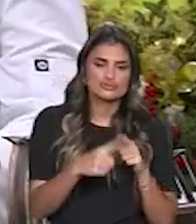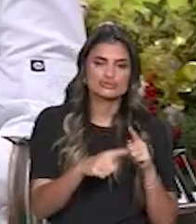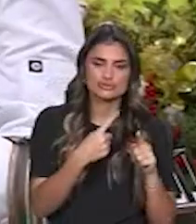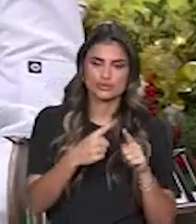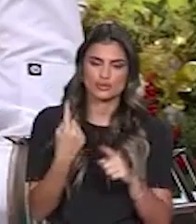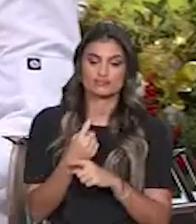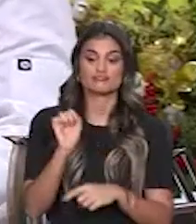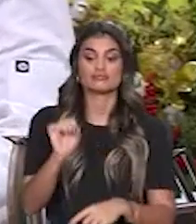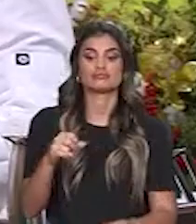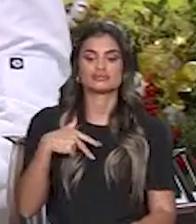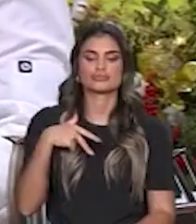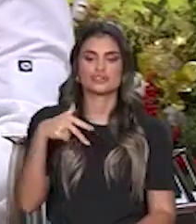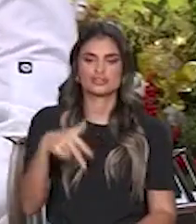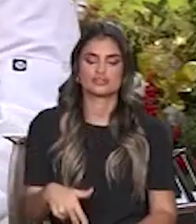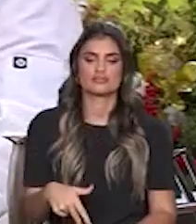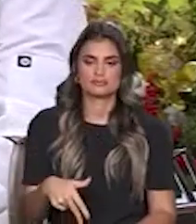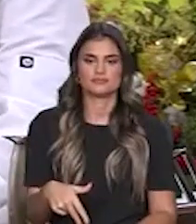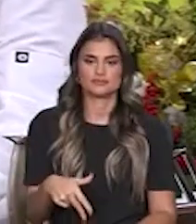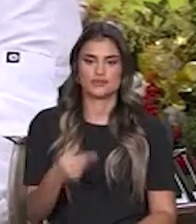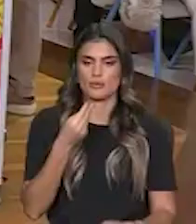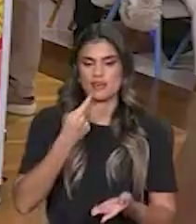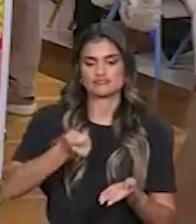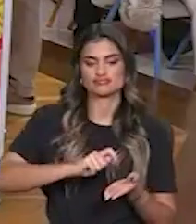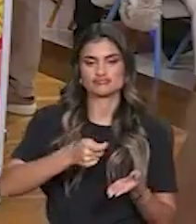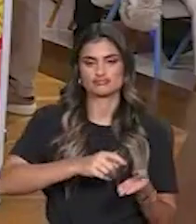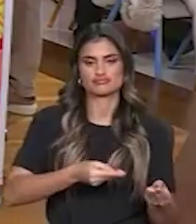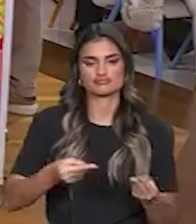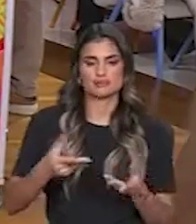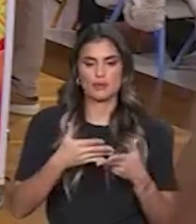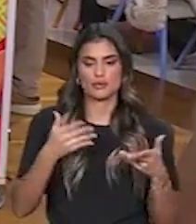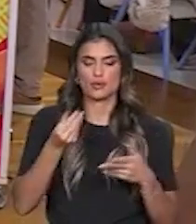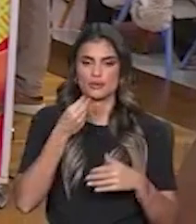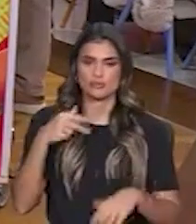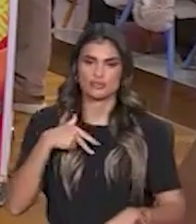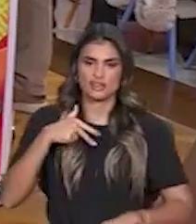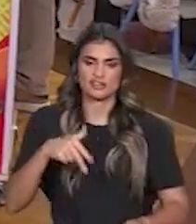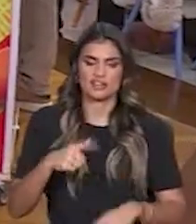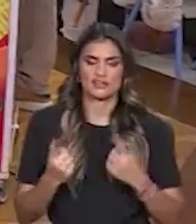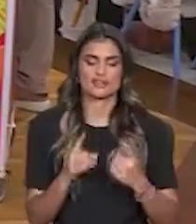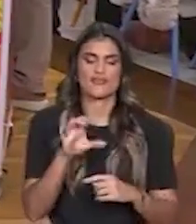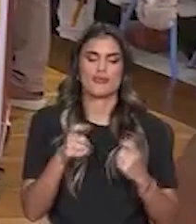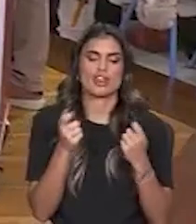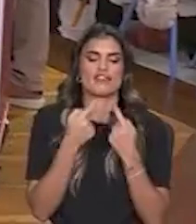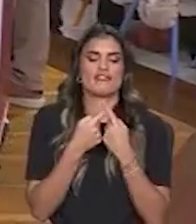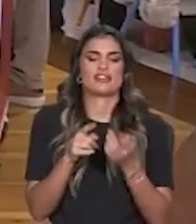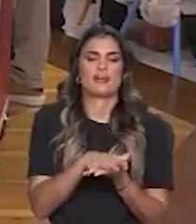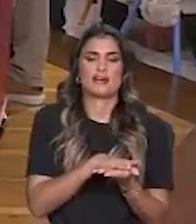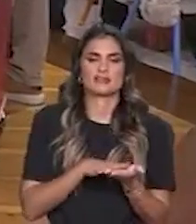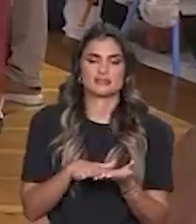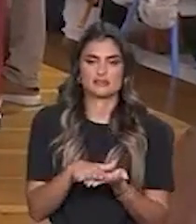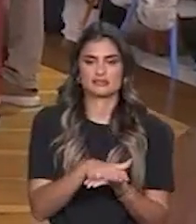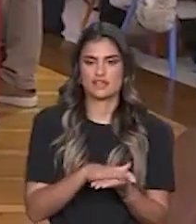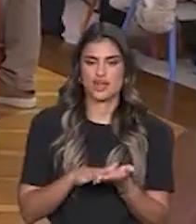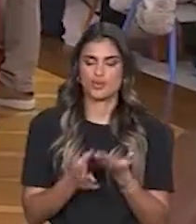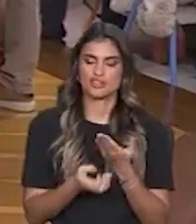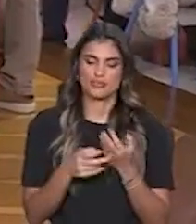tipicamente portuguesa. Okay. Aquele buffet funciona mais com comida portuguesa, com um twistzinho às vezes diferente, claro, mas a base é sempre a